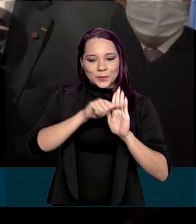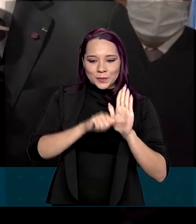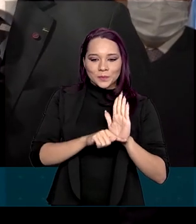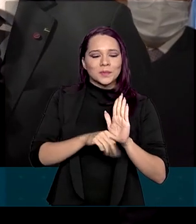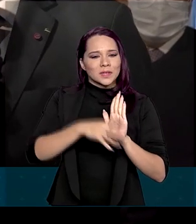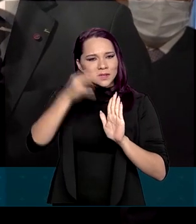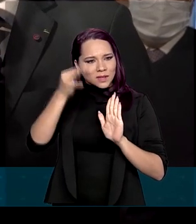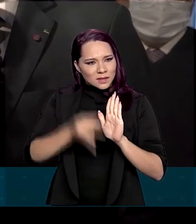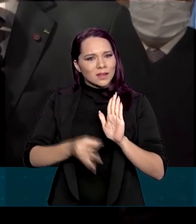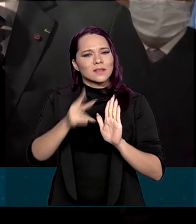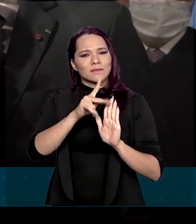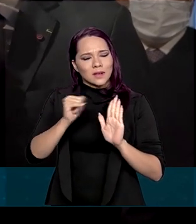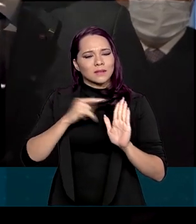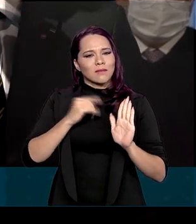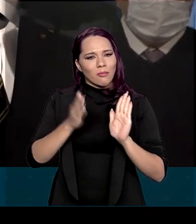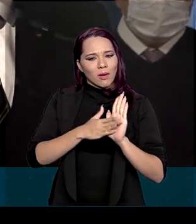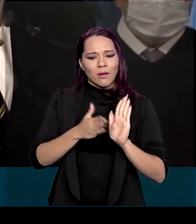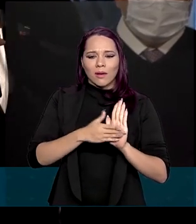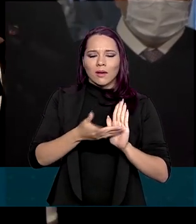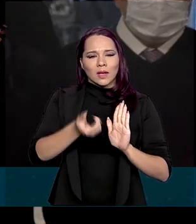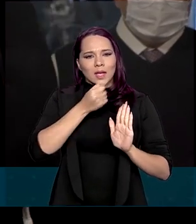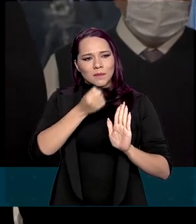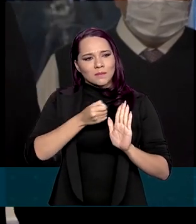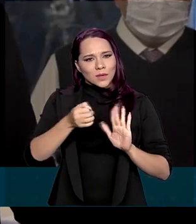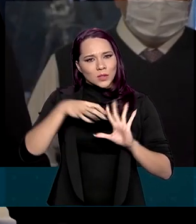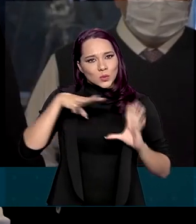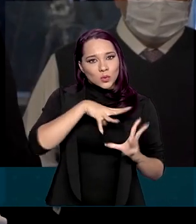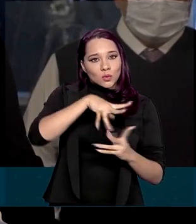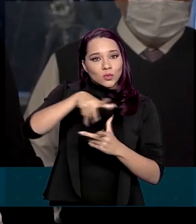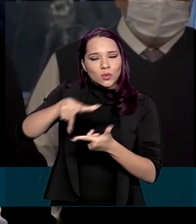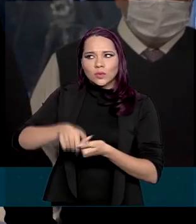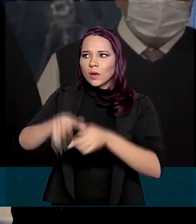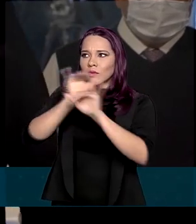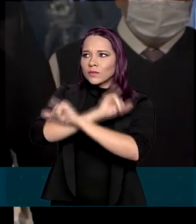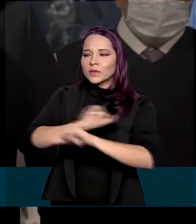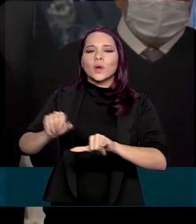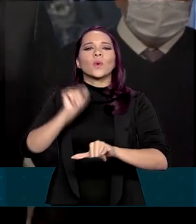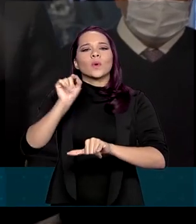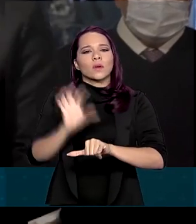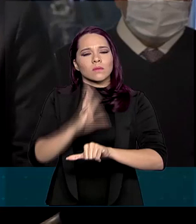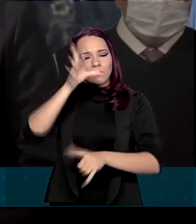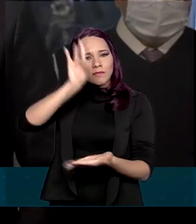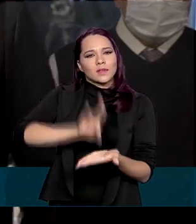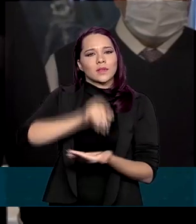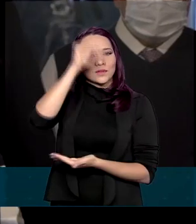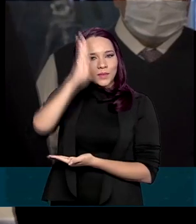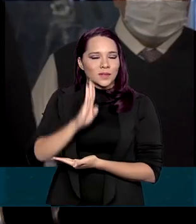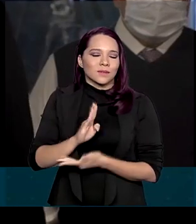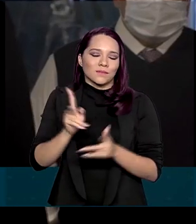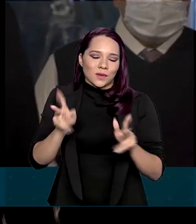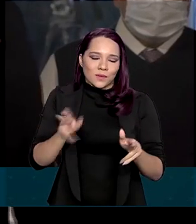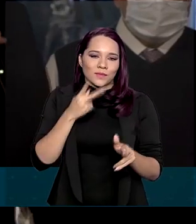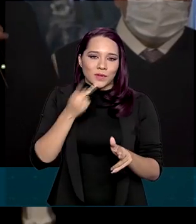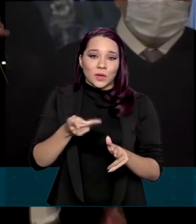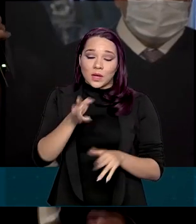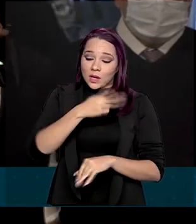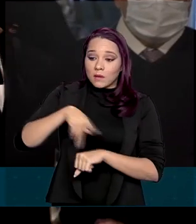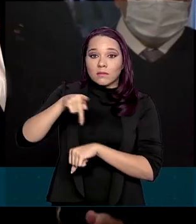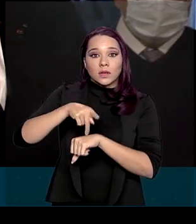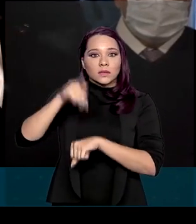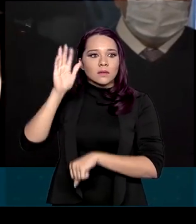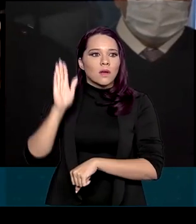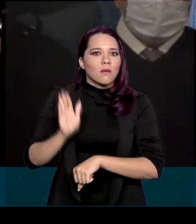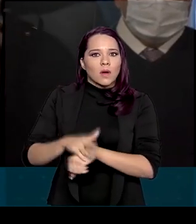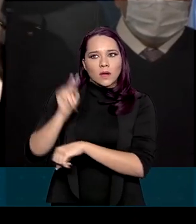vai pautar a imprensa do mundo para o que acontece de fato no Brasil. Como o senhor bem disse, é o país que